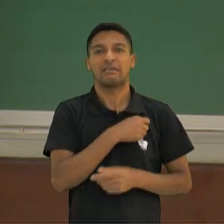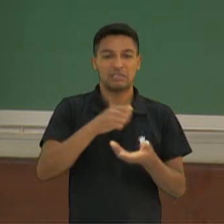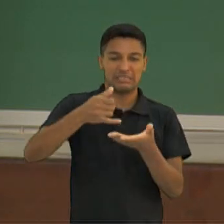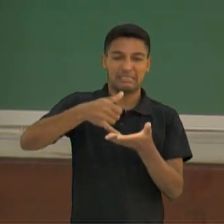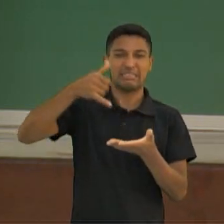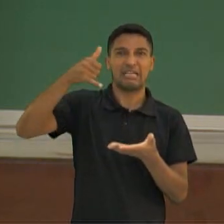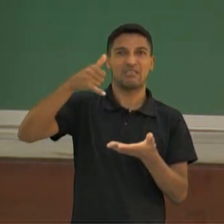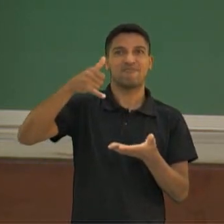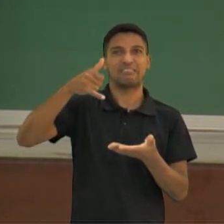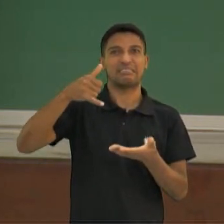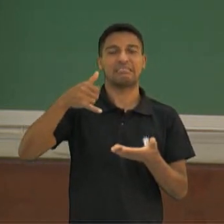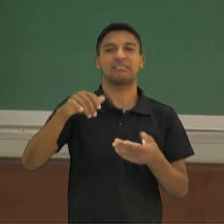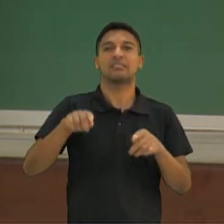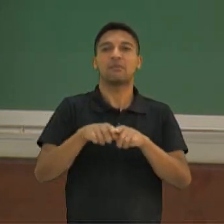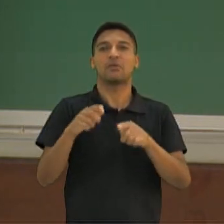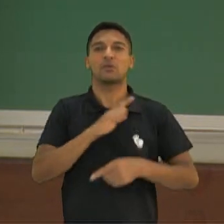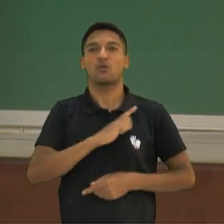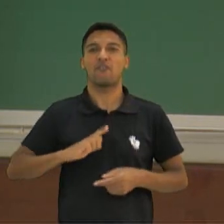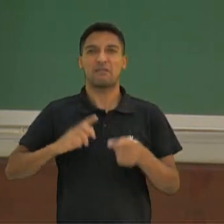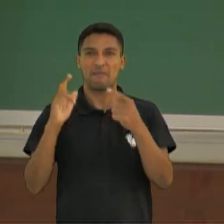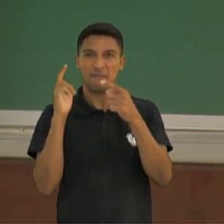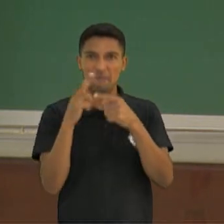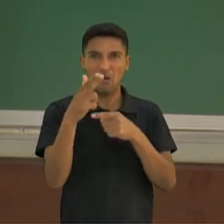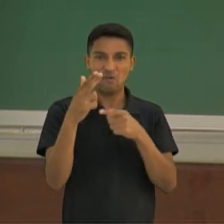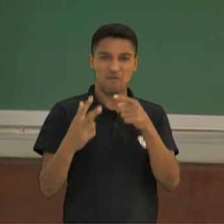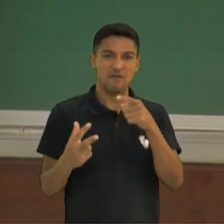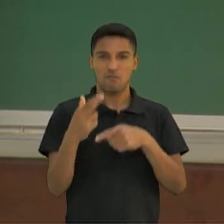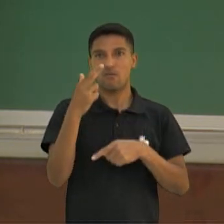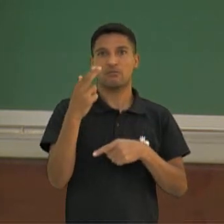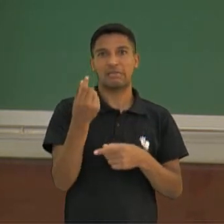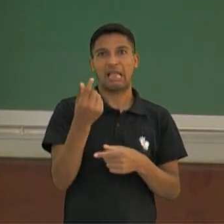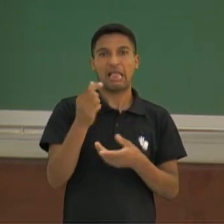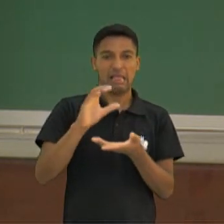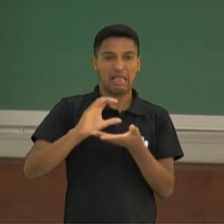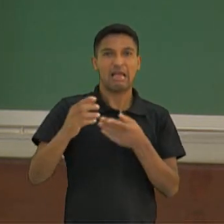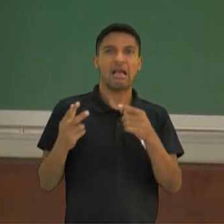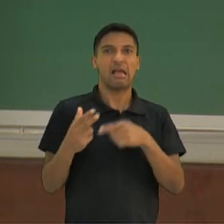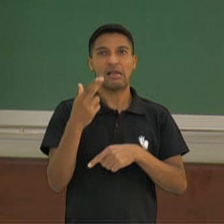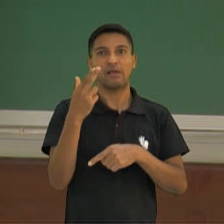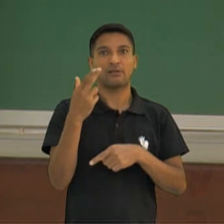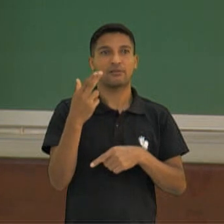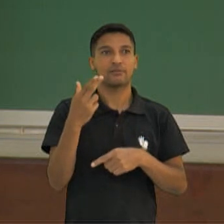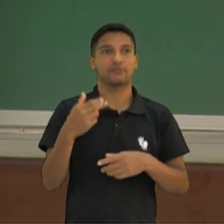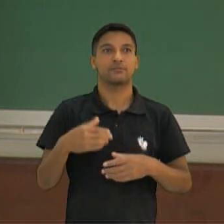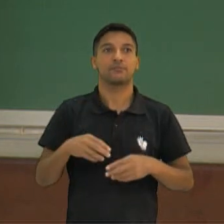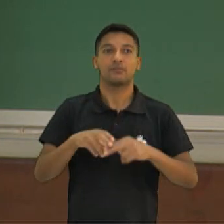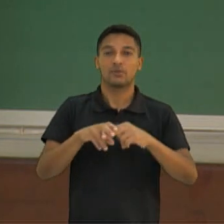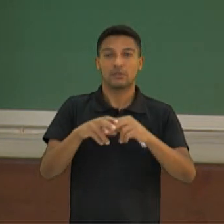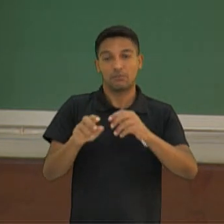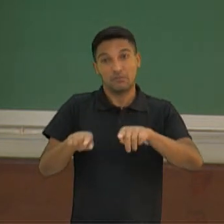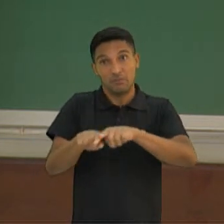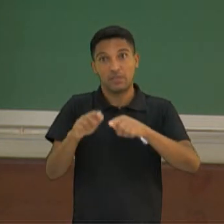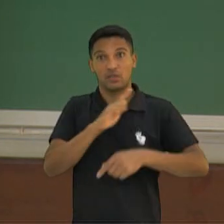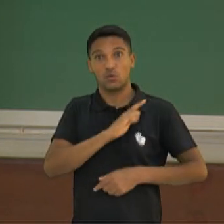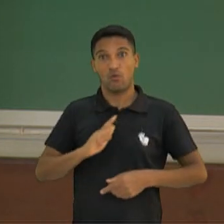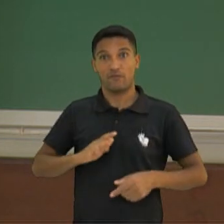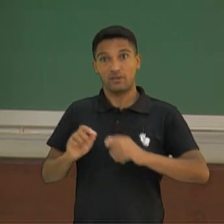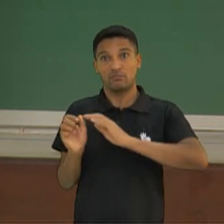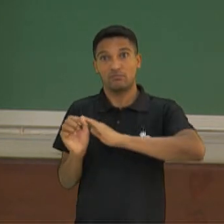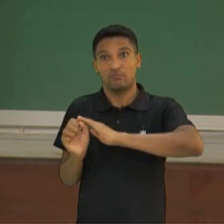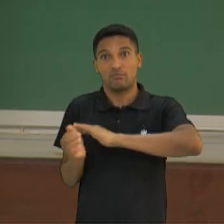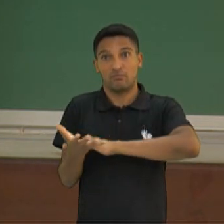do governo, e mais uma vez a gente esbarra aqui na corrupção que ocorre no governo, acaba afetando a